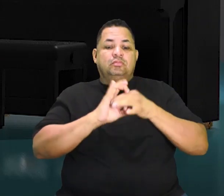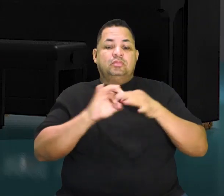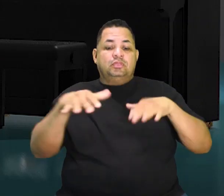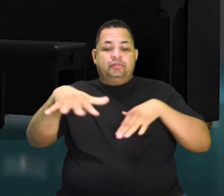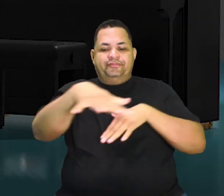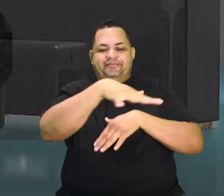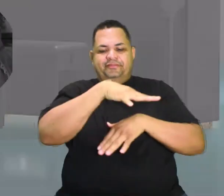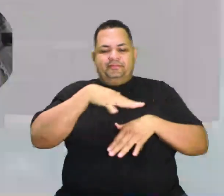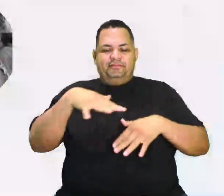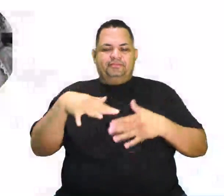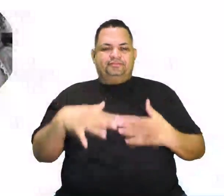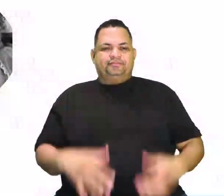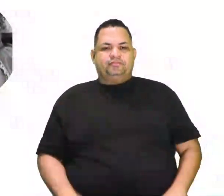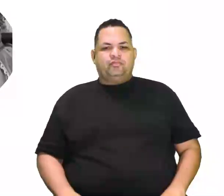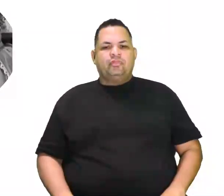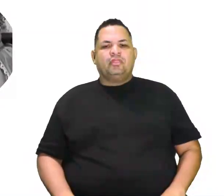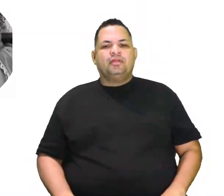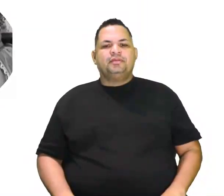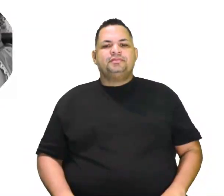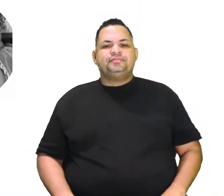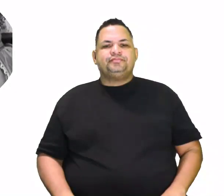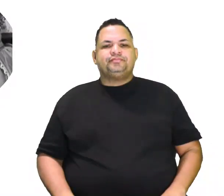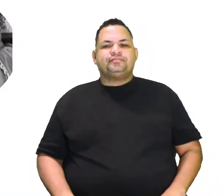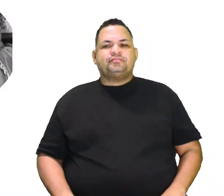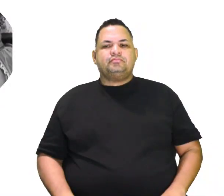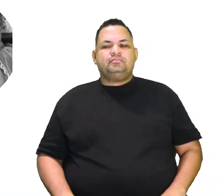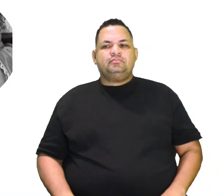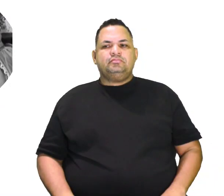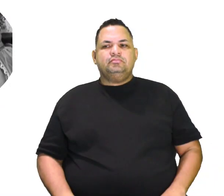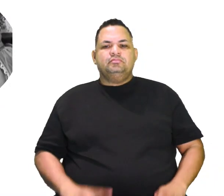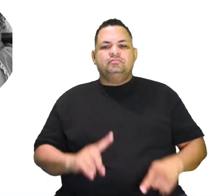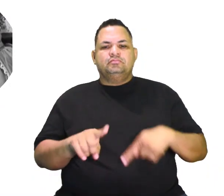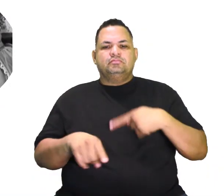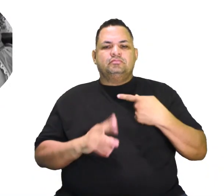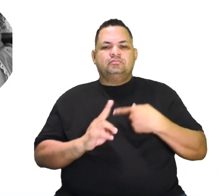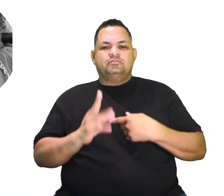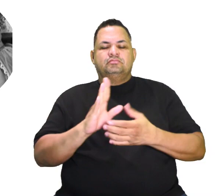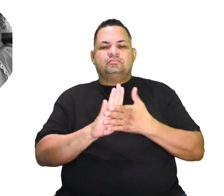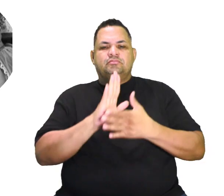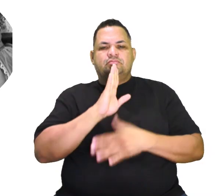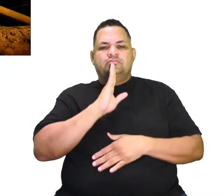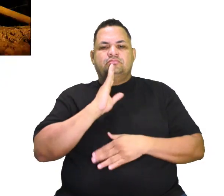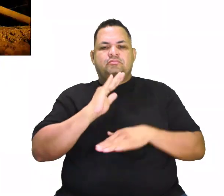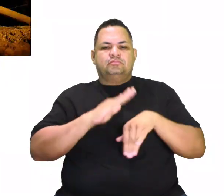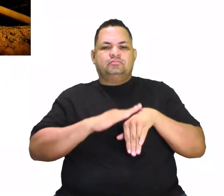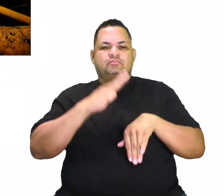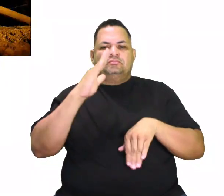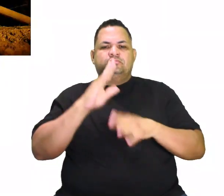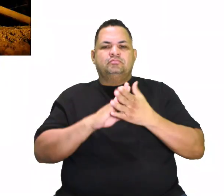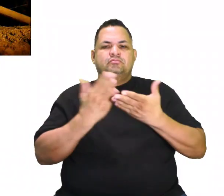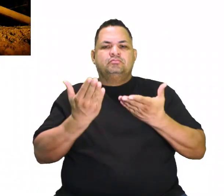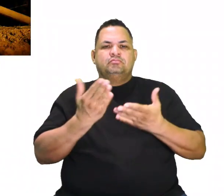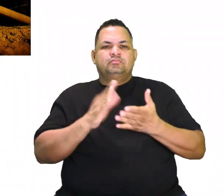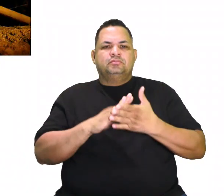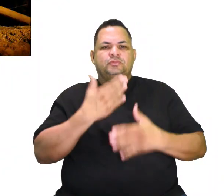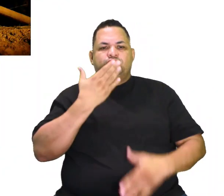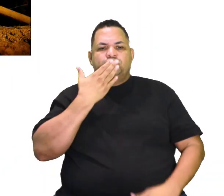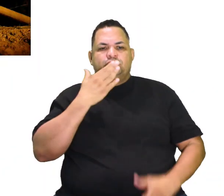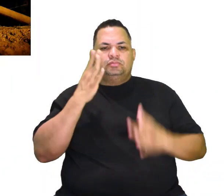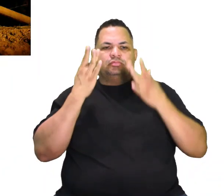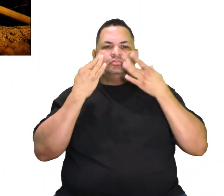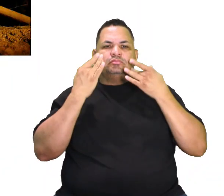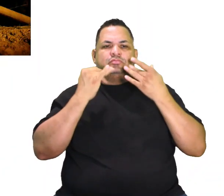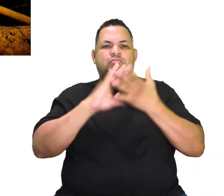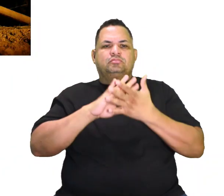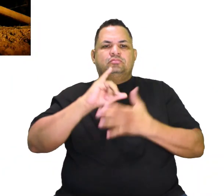Então, vamos para a tela? Vamos continuar aqui. Então, no decorrer da aula, vocês vão conhecer mais sobre esse modelo de teatro. Então, o que é